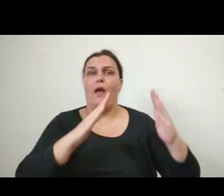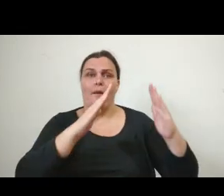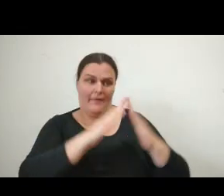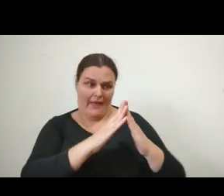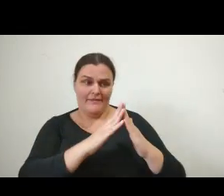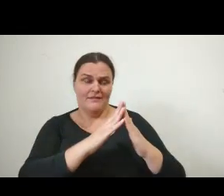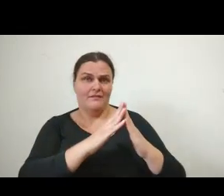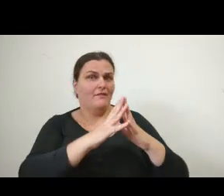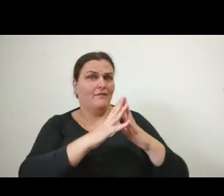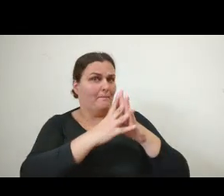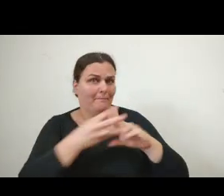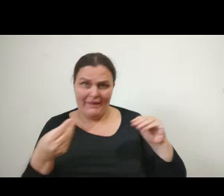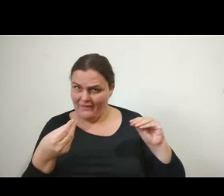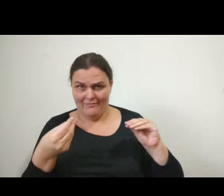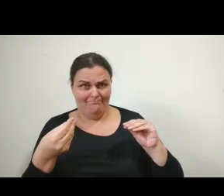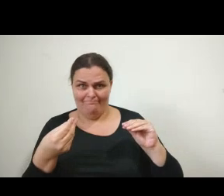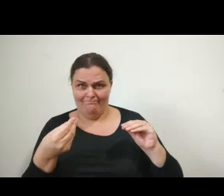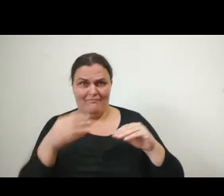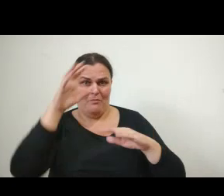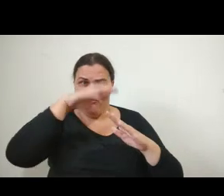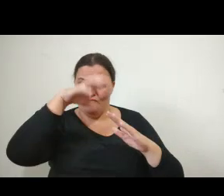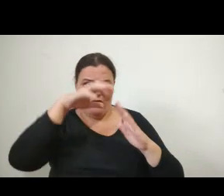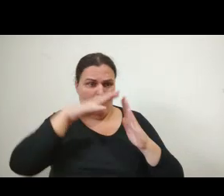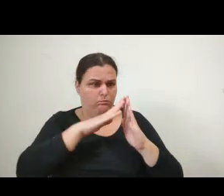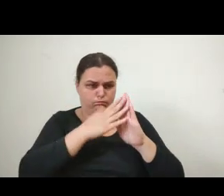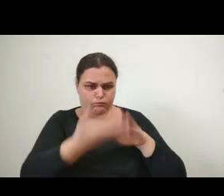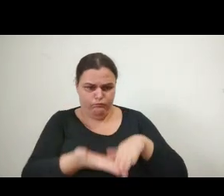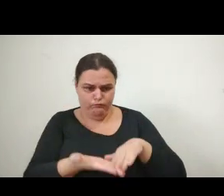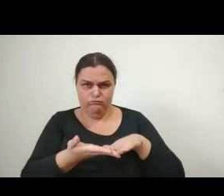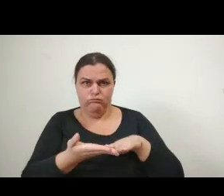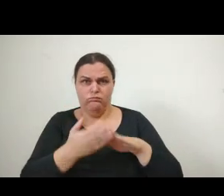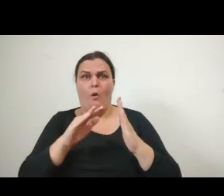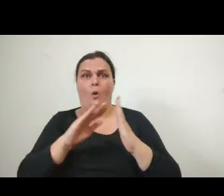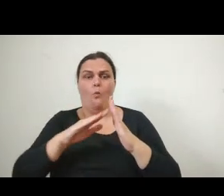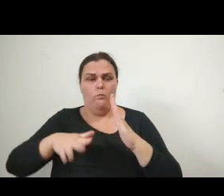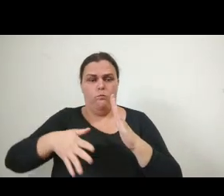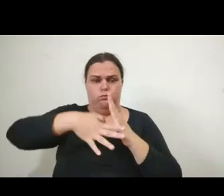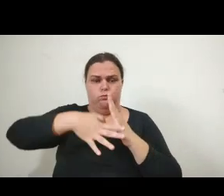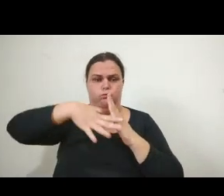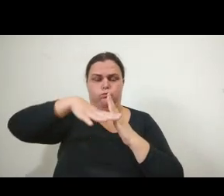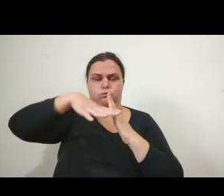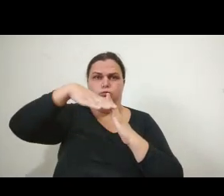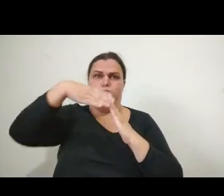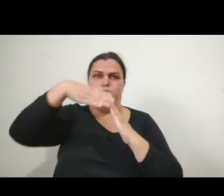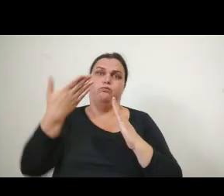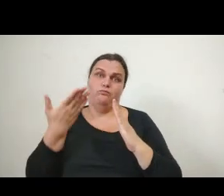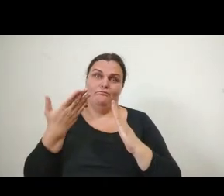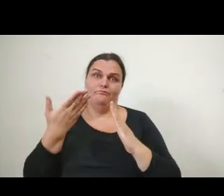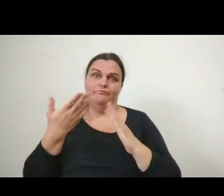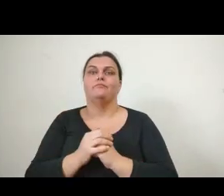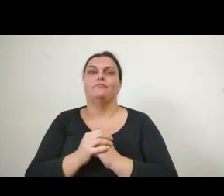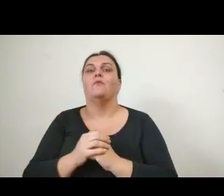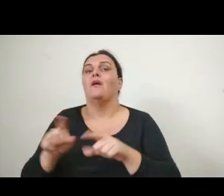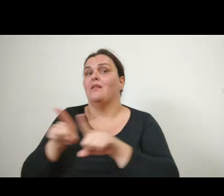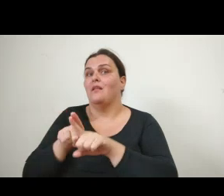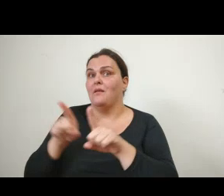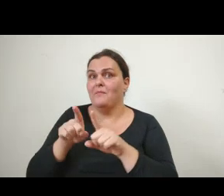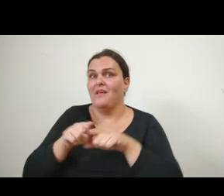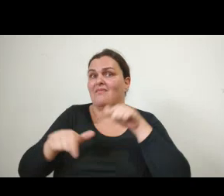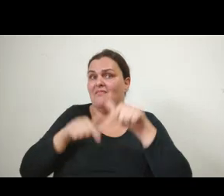materiais, que vai gerar, né, população desabrigada, danos à economia local, perda de empregos, né,